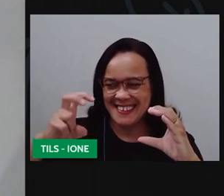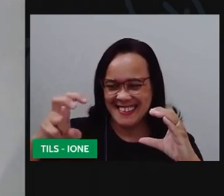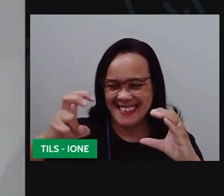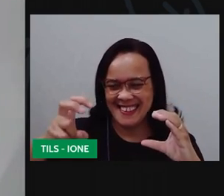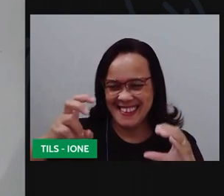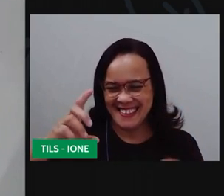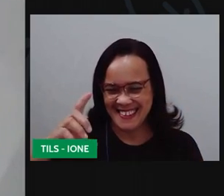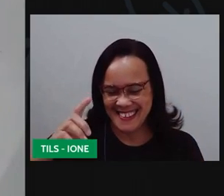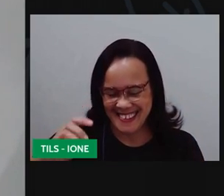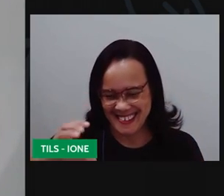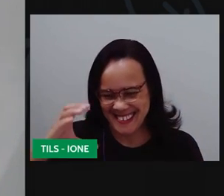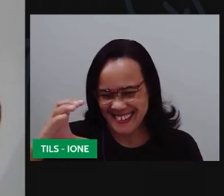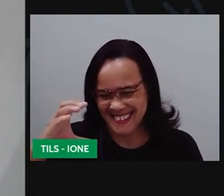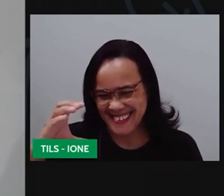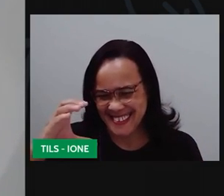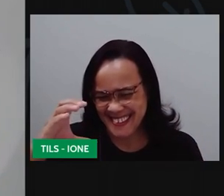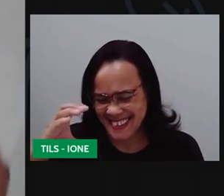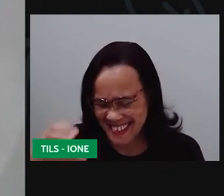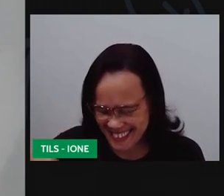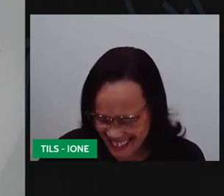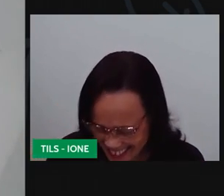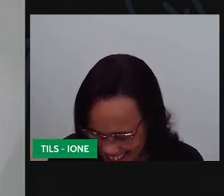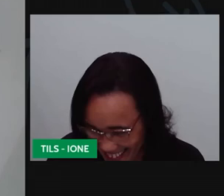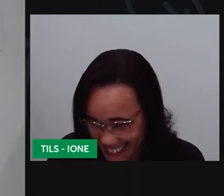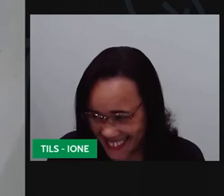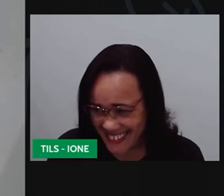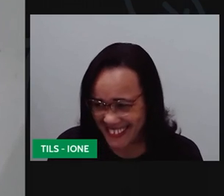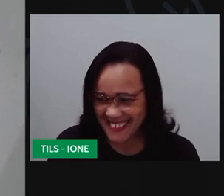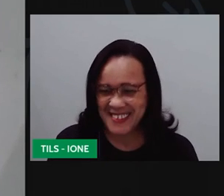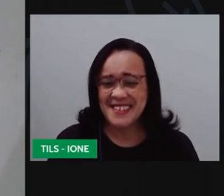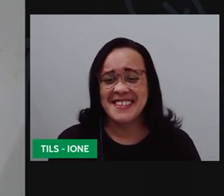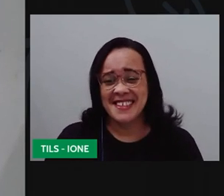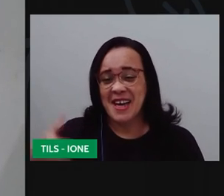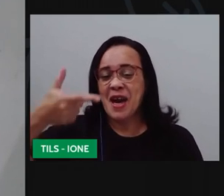526 e retomada de sua vida